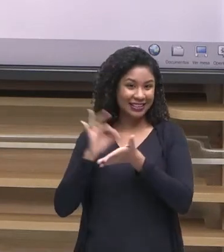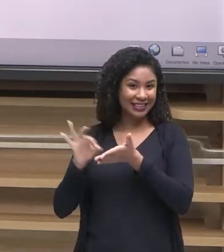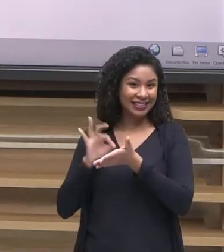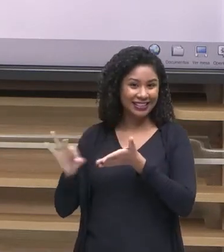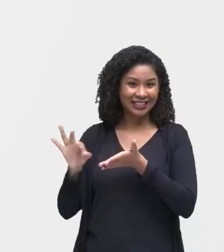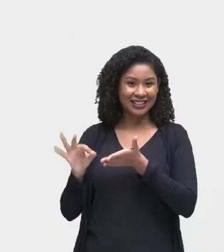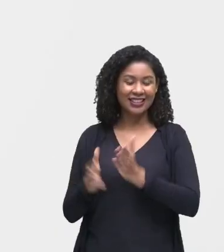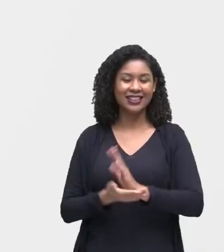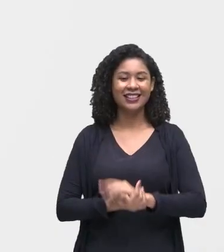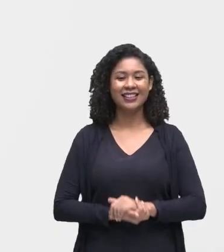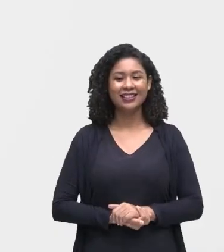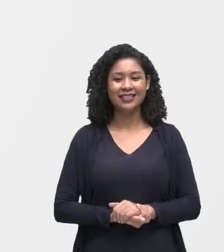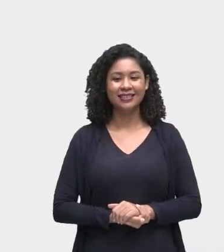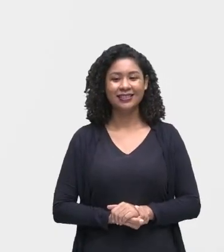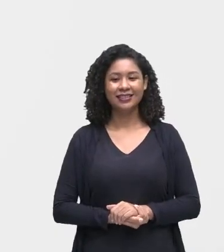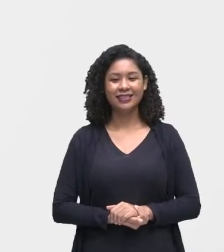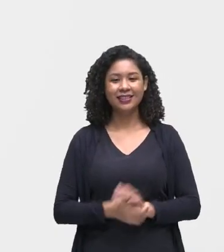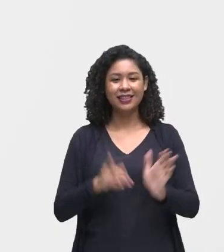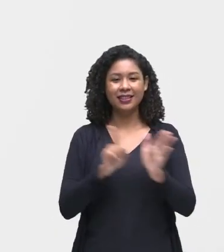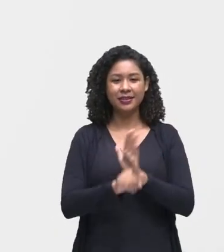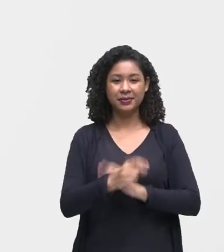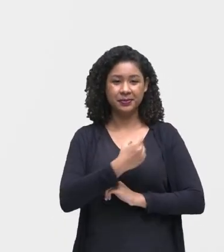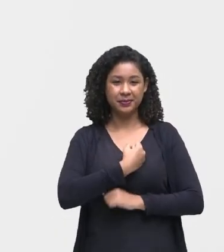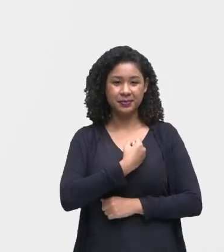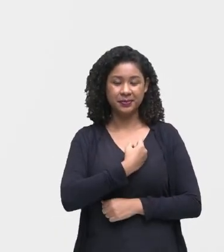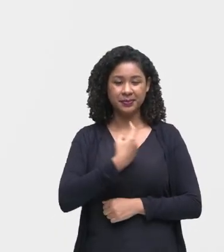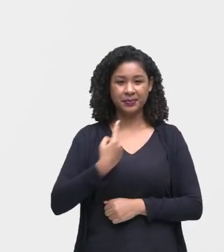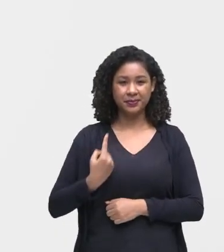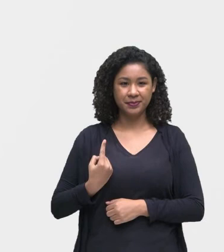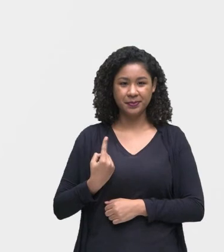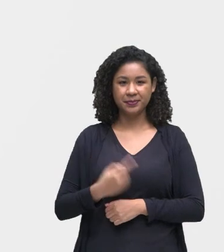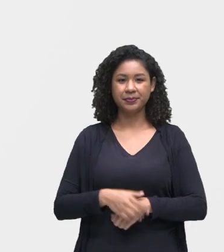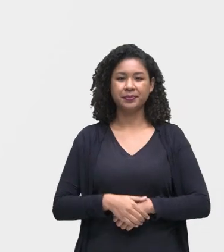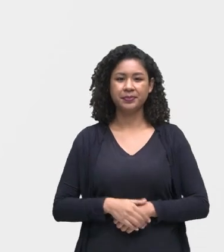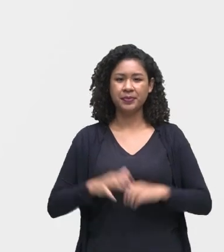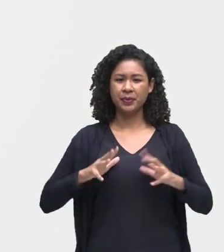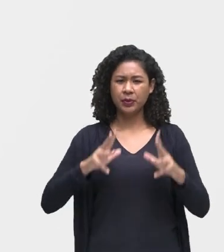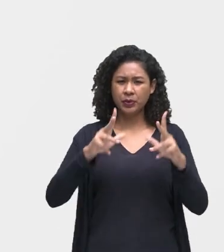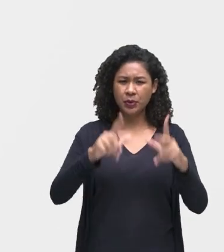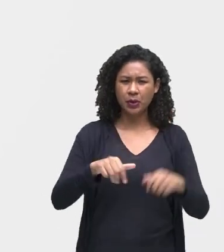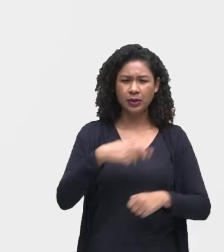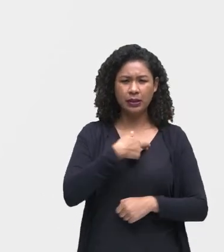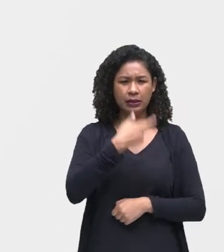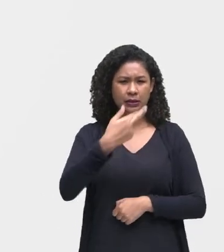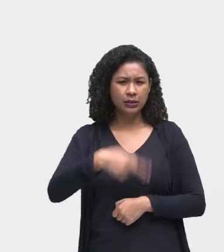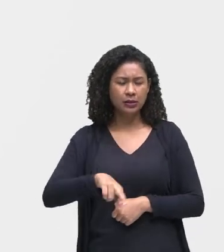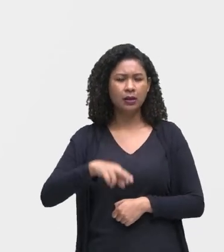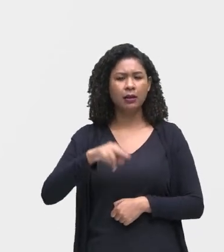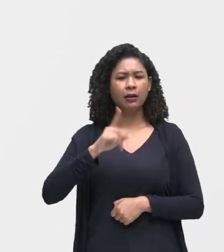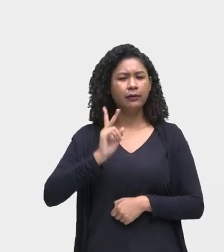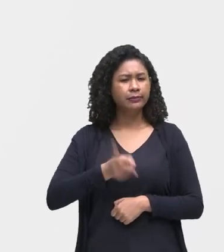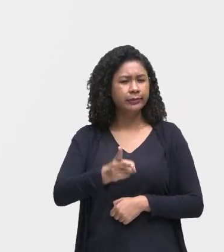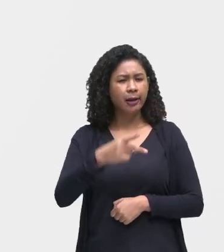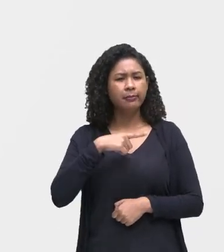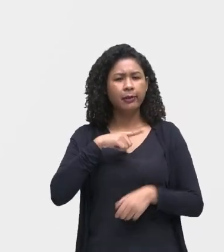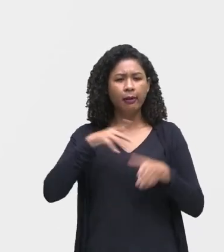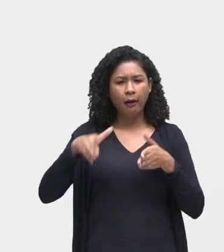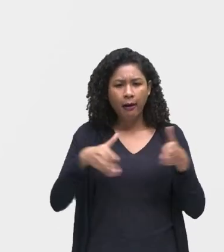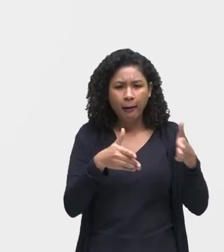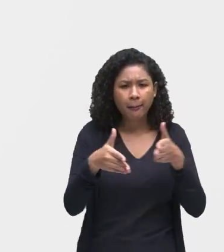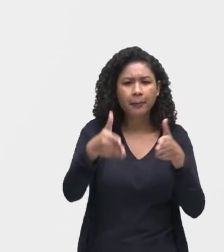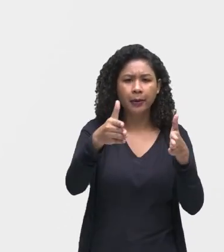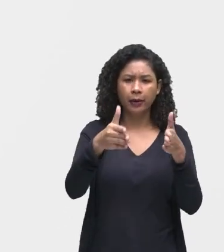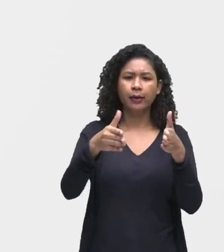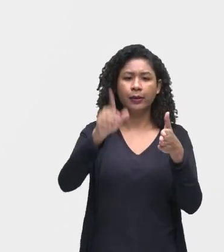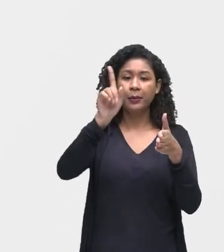hoje. Questão de número 1. Porque toda religião aparece como um caminho que conduz o